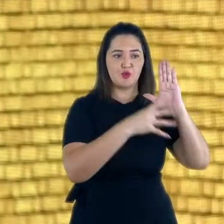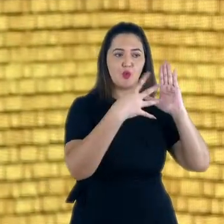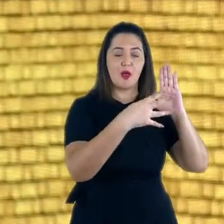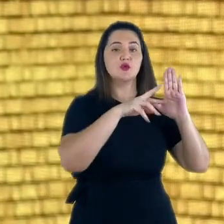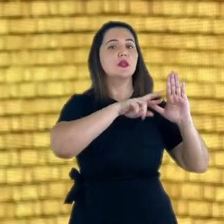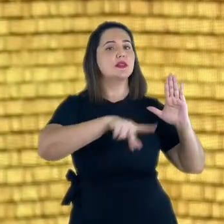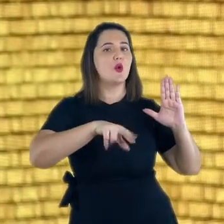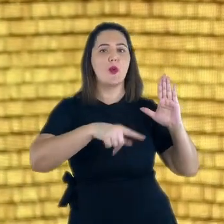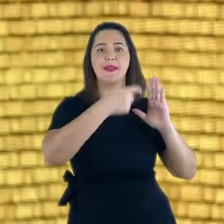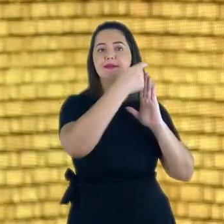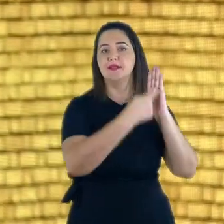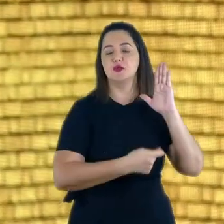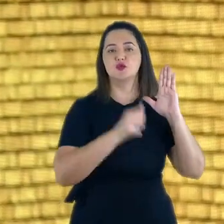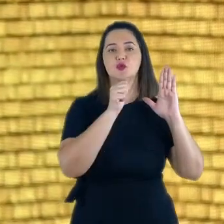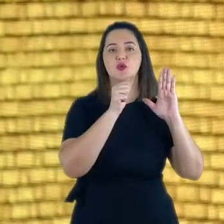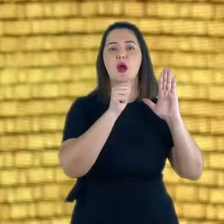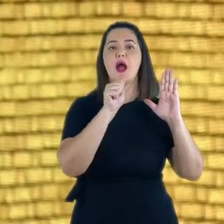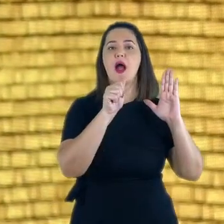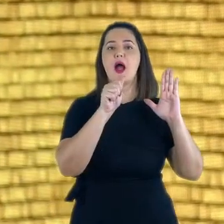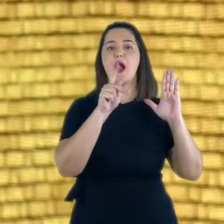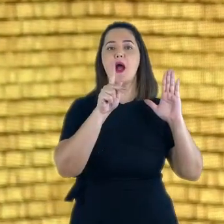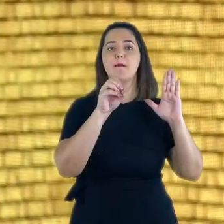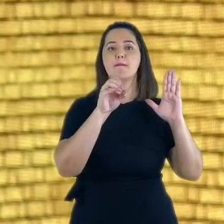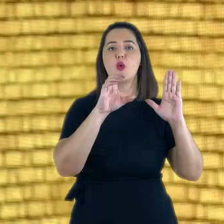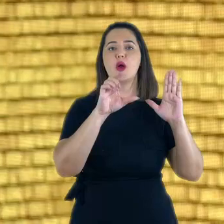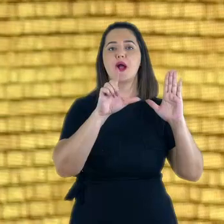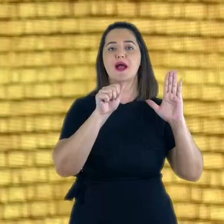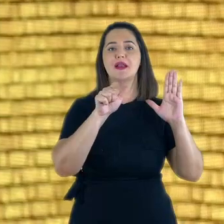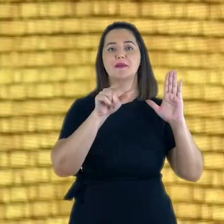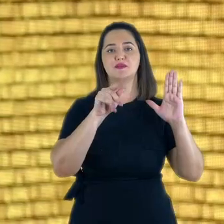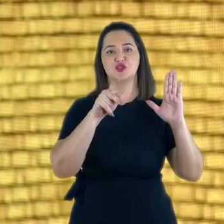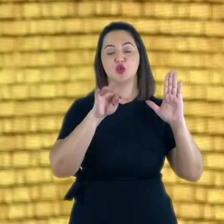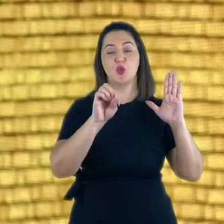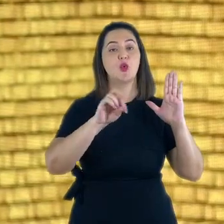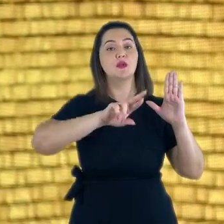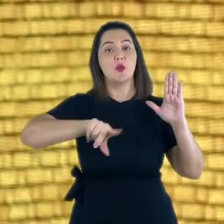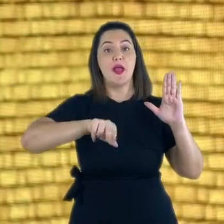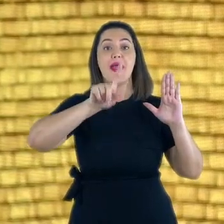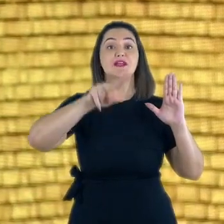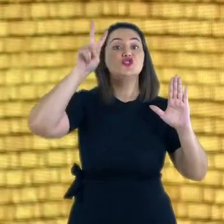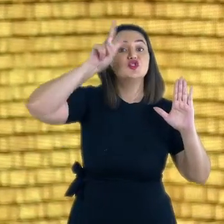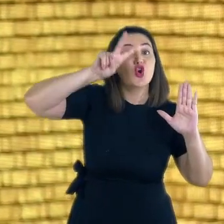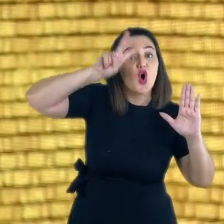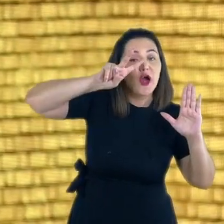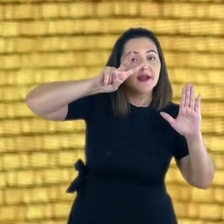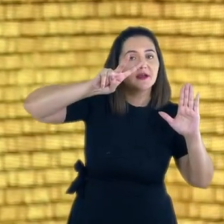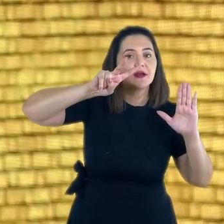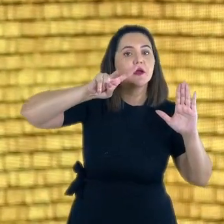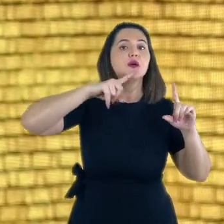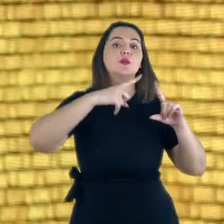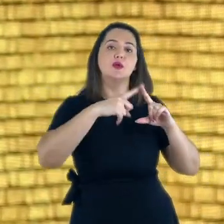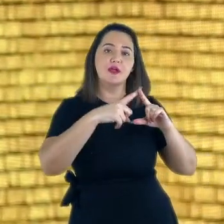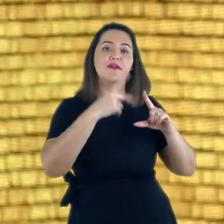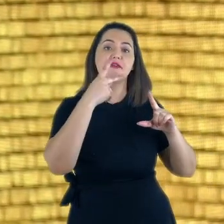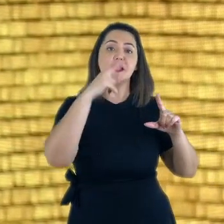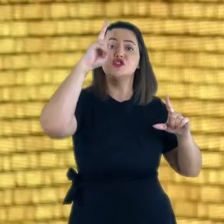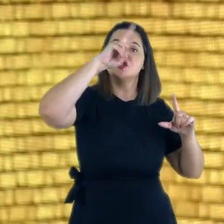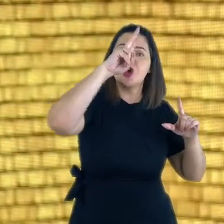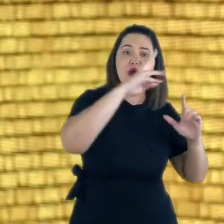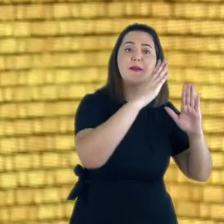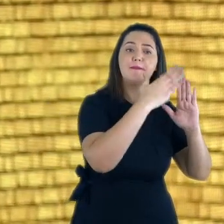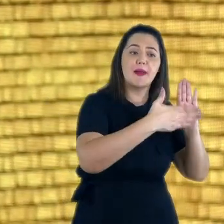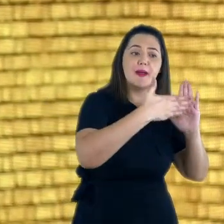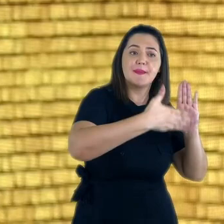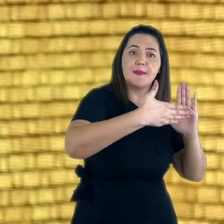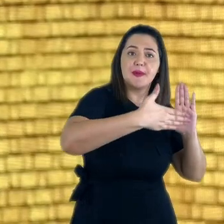um livro histórico. Por isso, 7 anos, do versículo 10 de Daniel capítulo 4, versículos 10 até o versículo